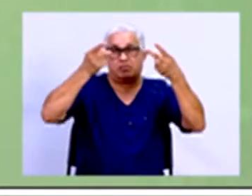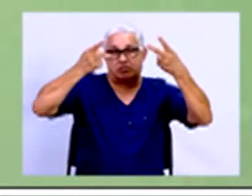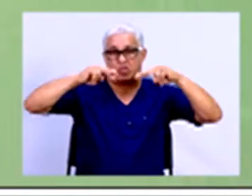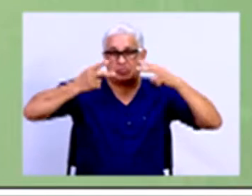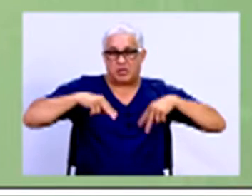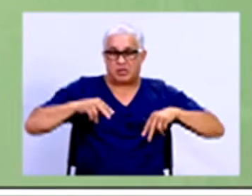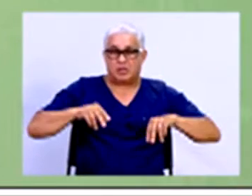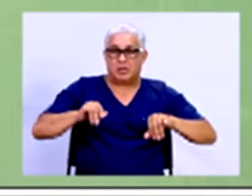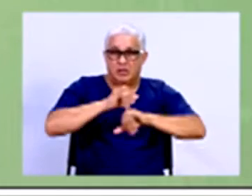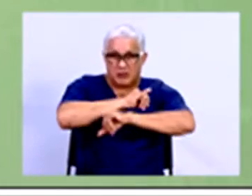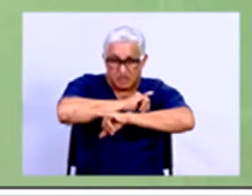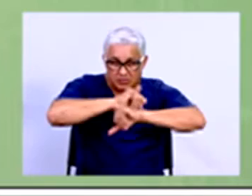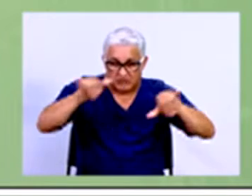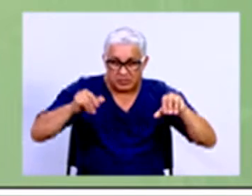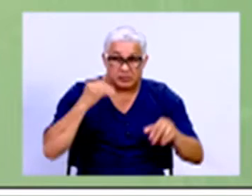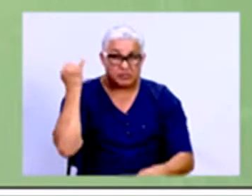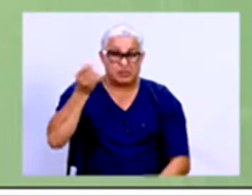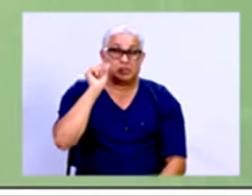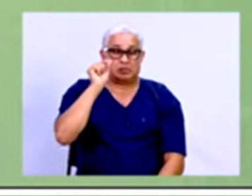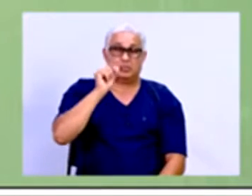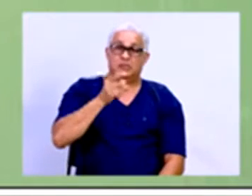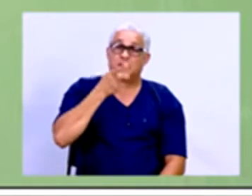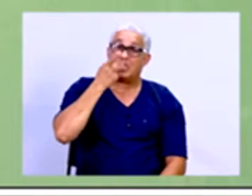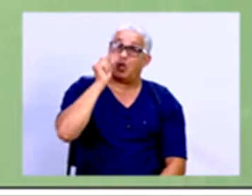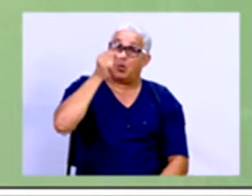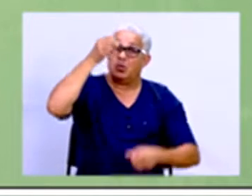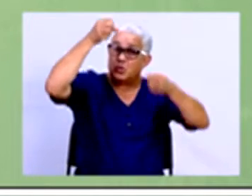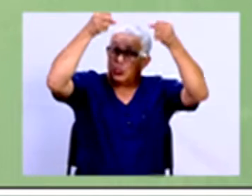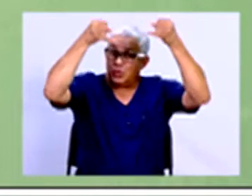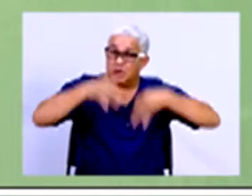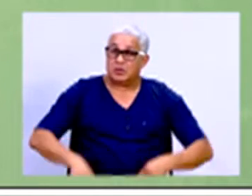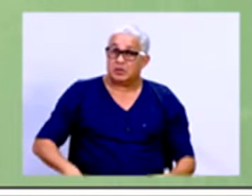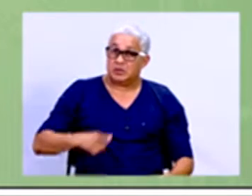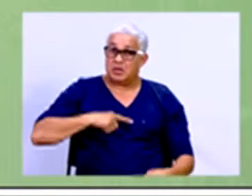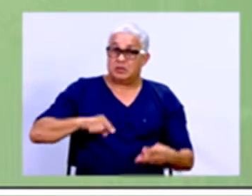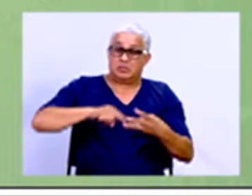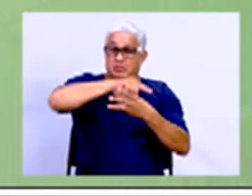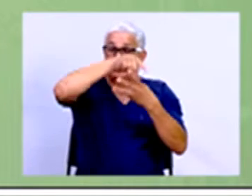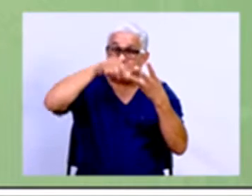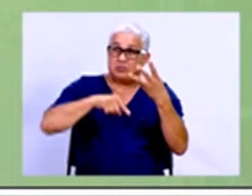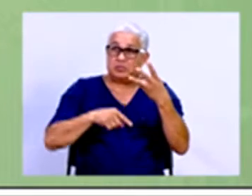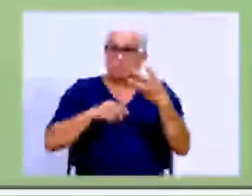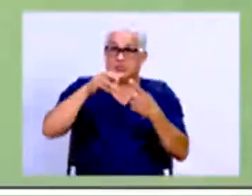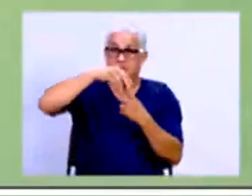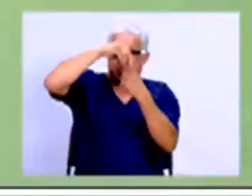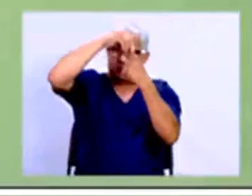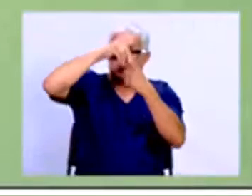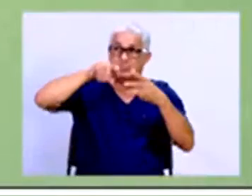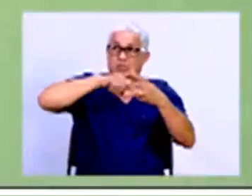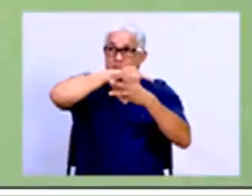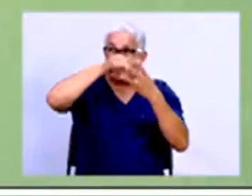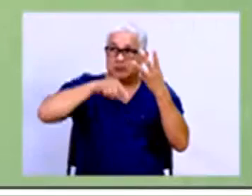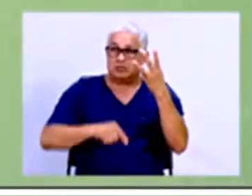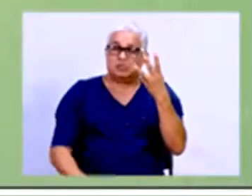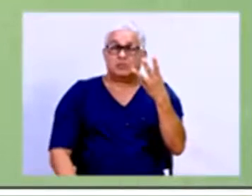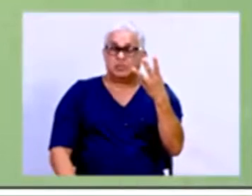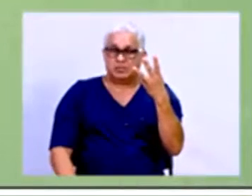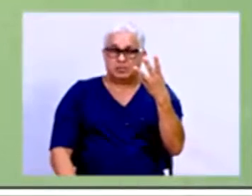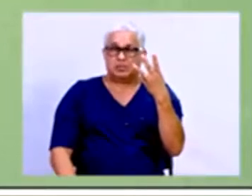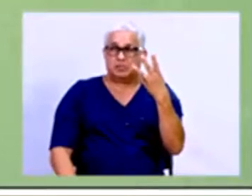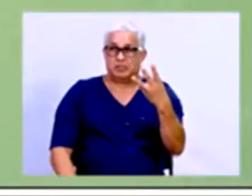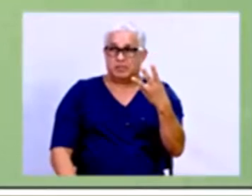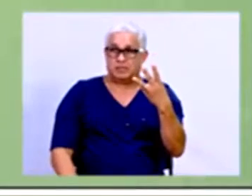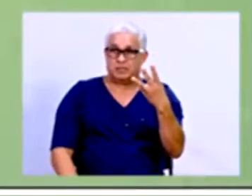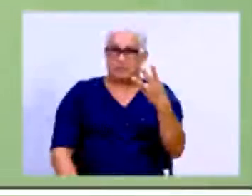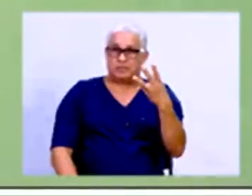informações. É importante salientar que a gente tem 3 atributos principais que são importantes aí para a criação das nossas